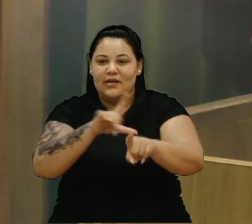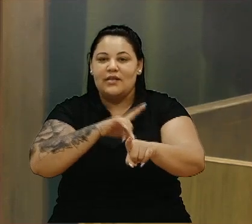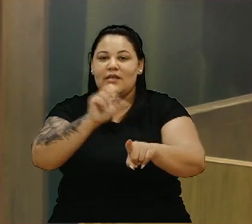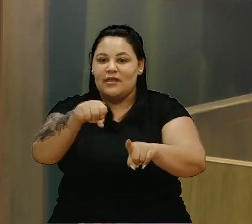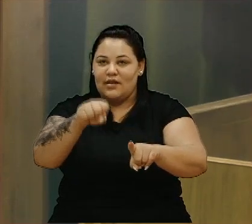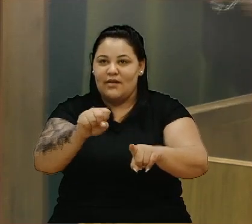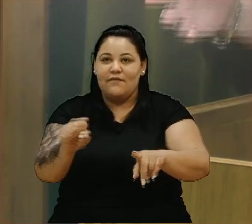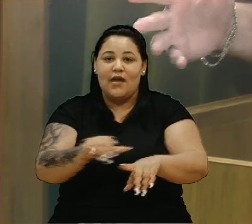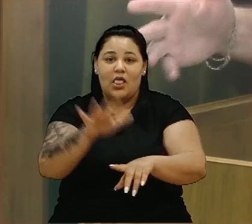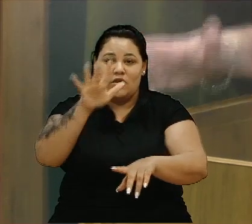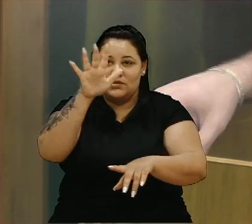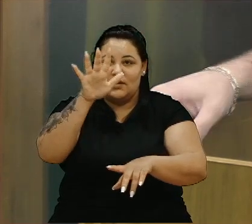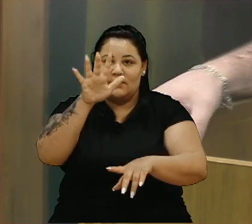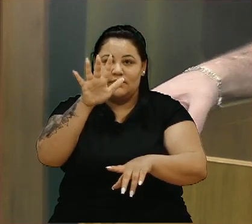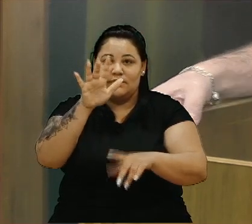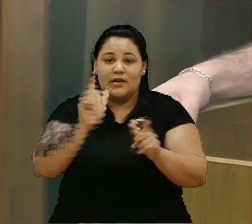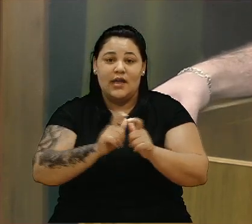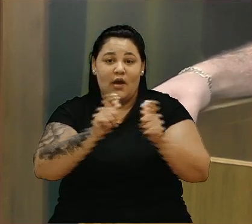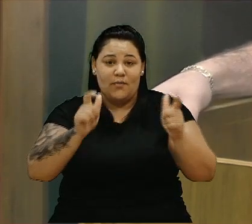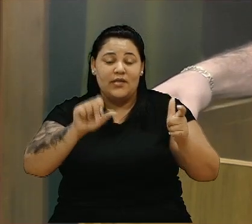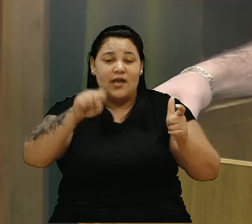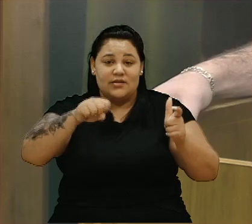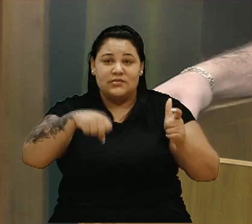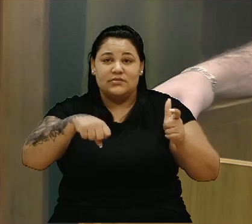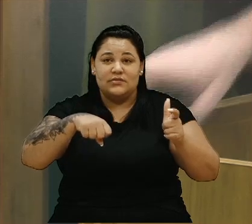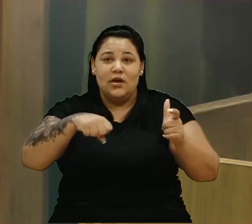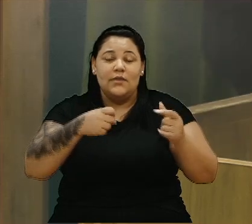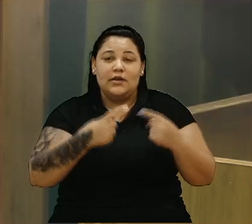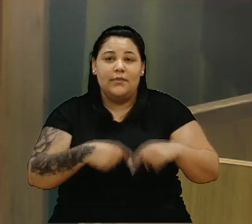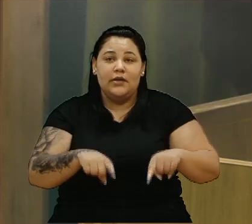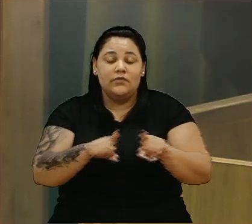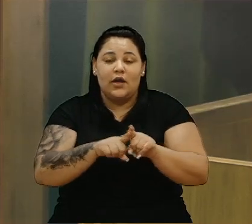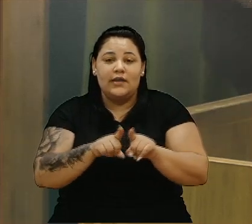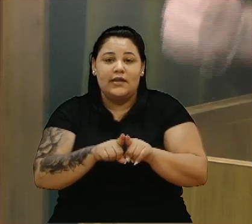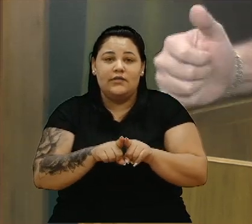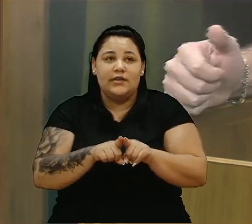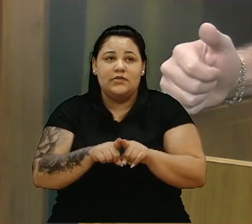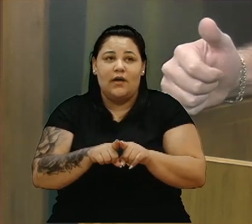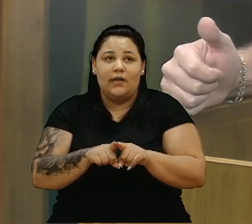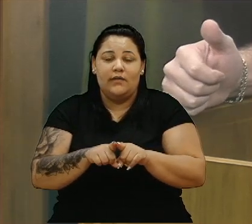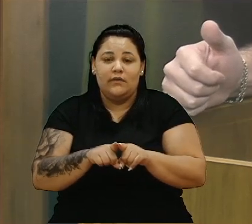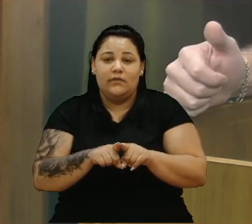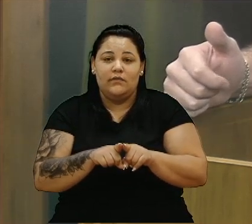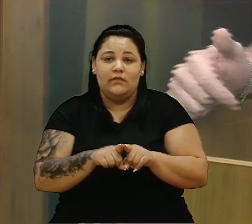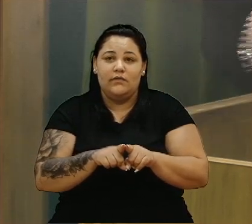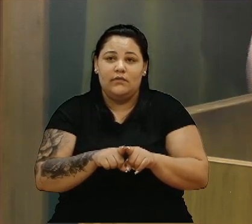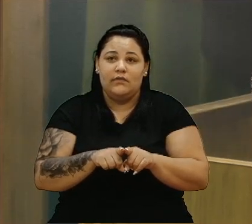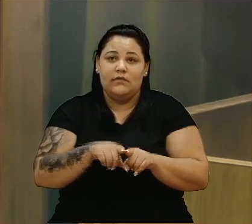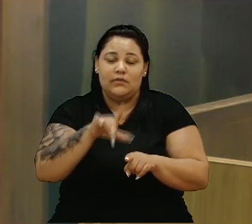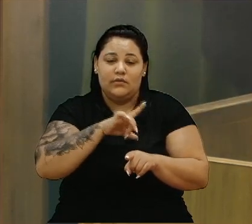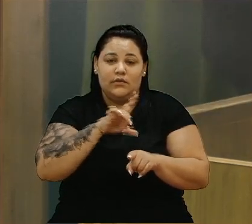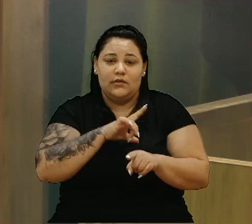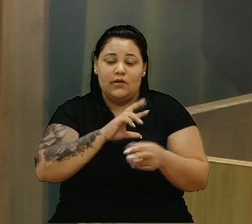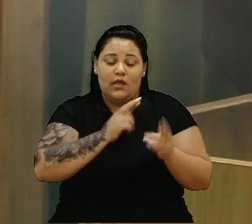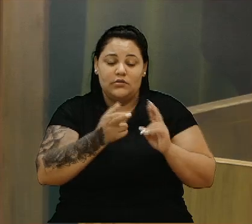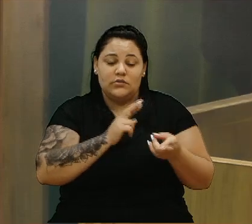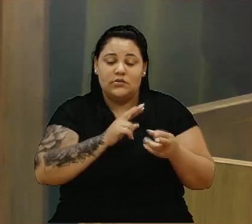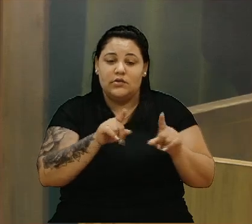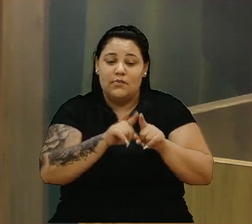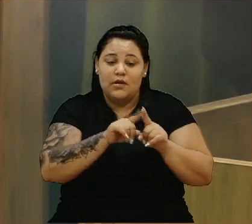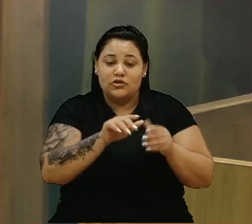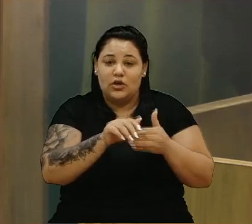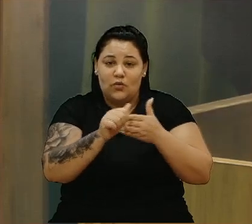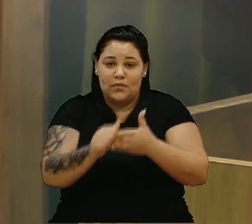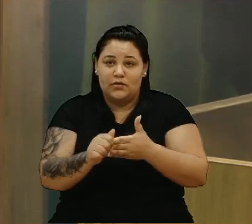valorizar e expandir cada vez mais em nosso município, inclusive, Tenente Cristiano, tem a questão do totem de monitoramento